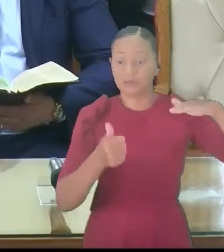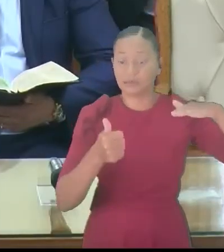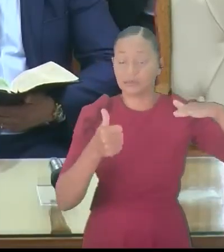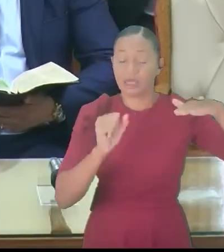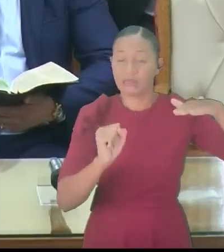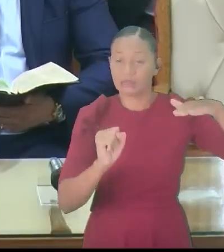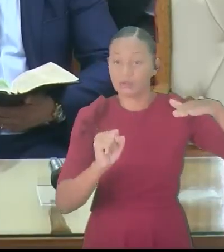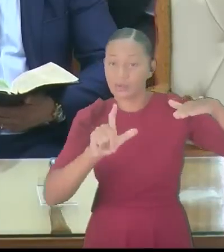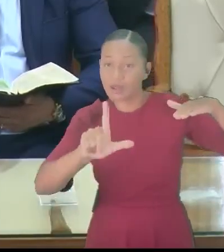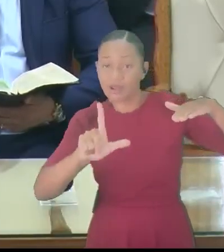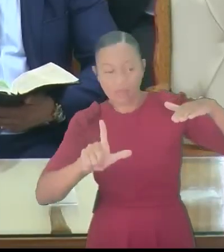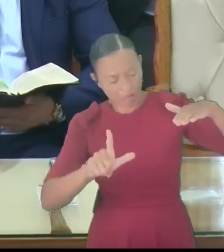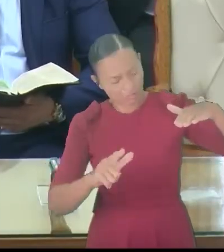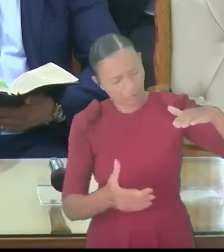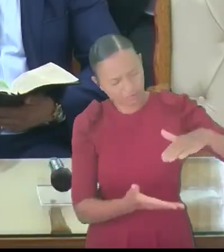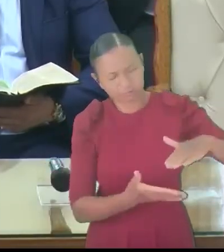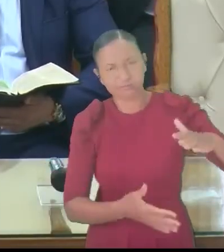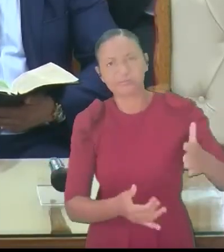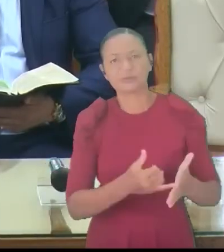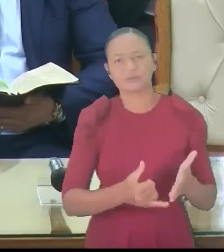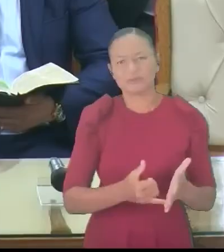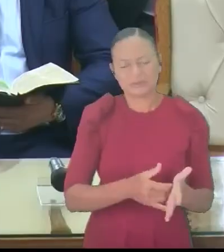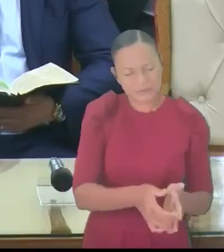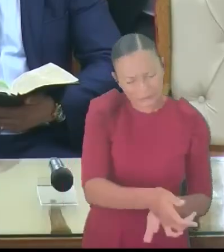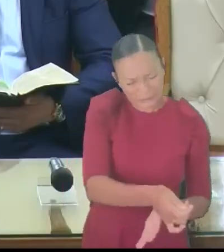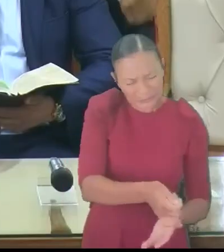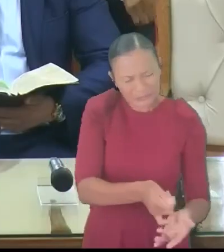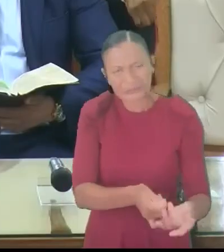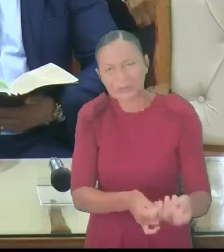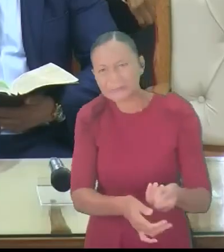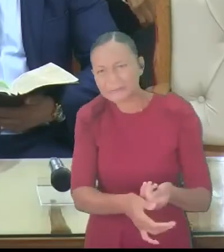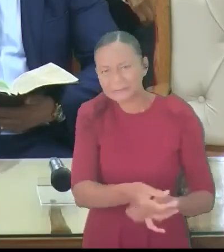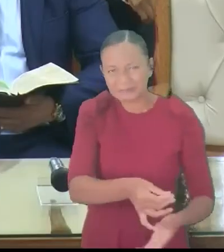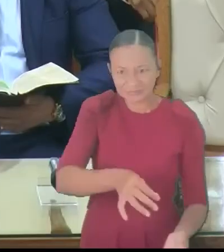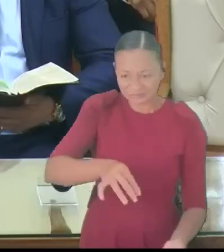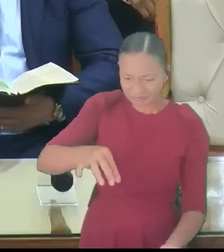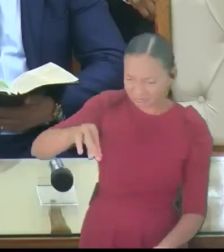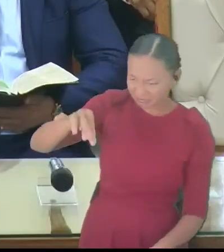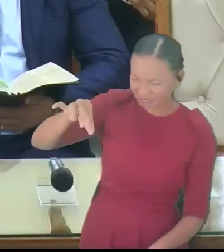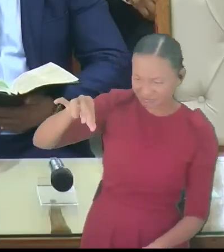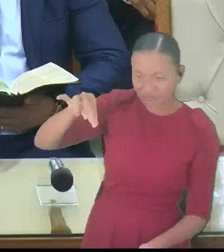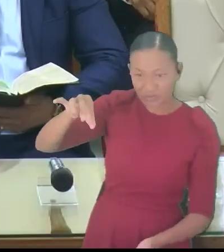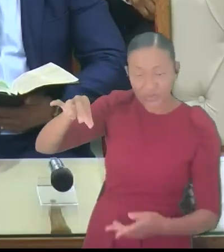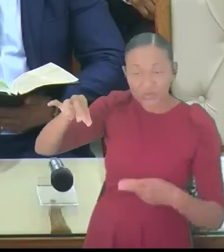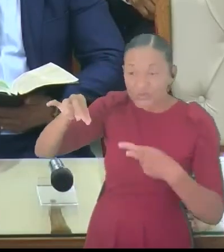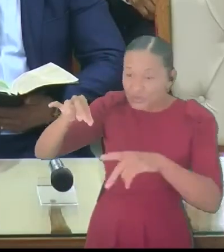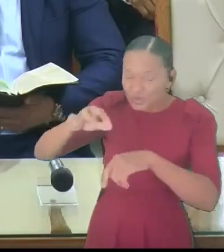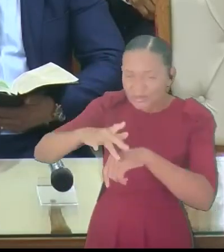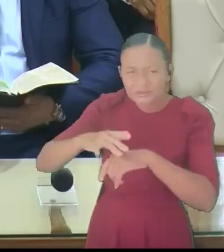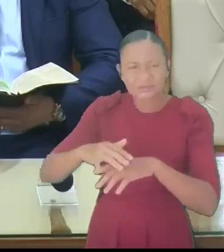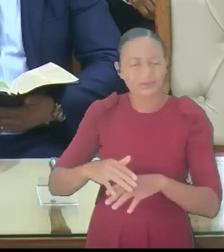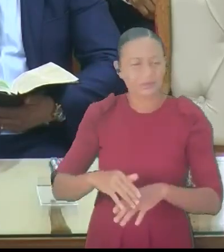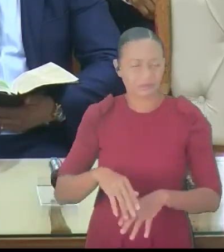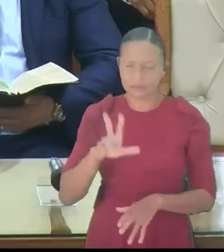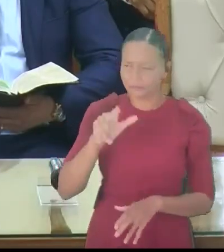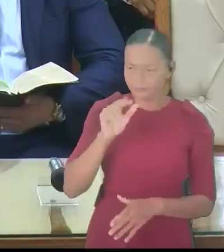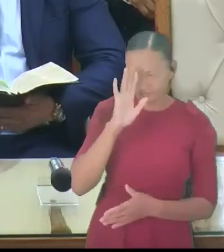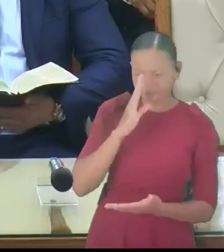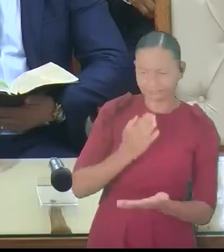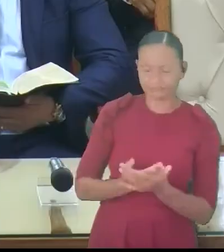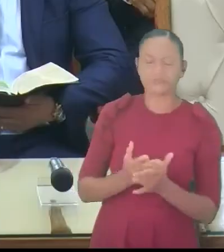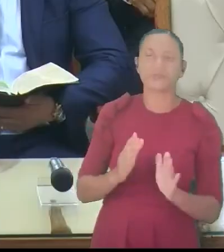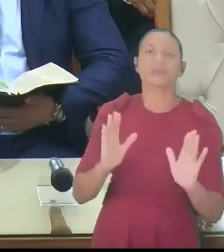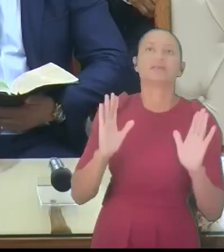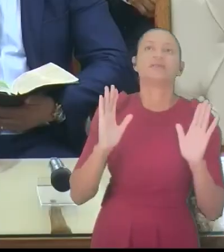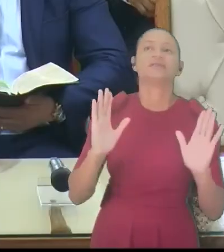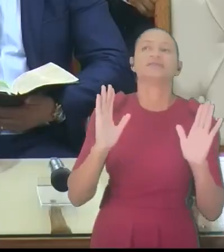depois fazia assim um negócio assim, aí puxava um negócio assim, e sua doença. E eu nunca acreditei naquilo, graças a